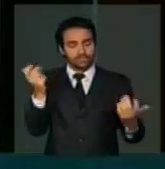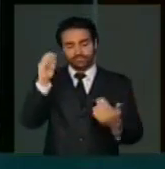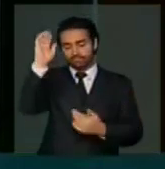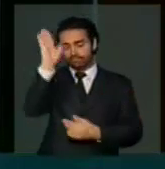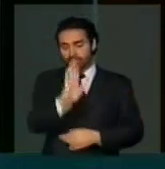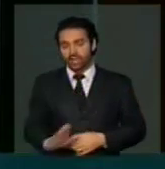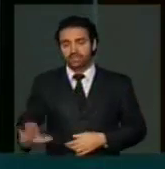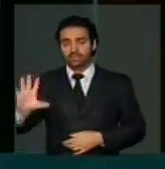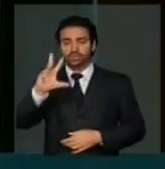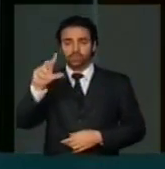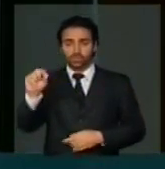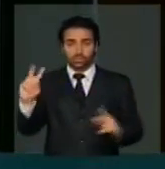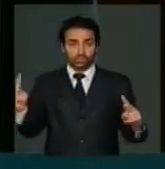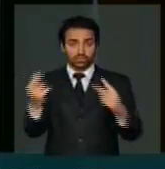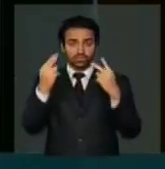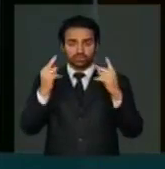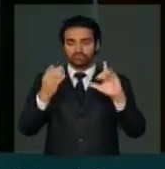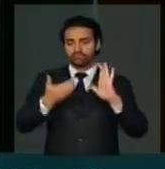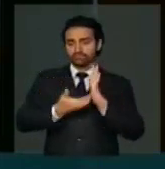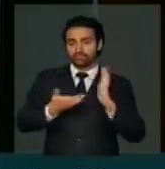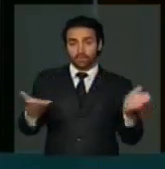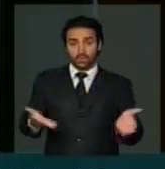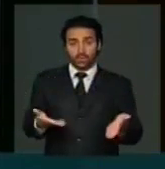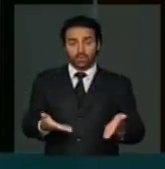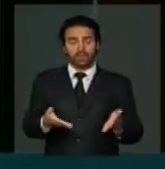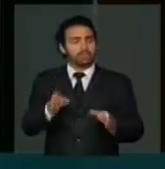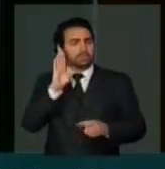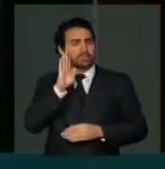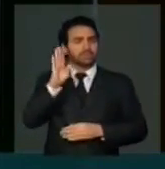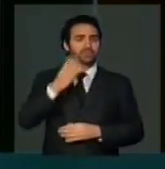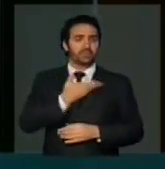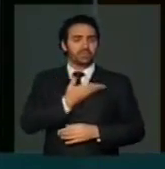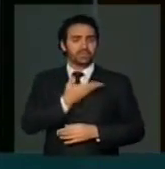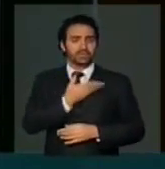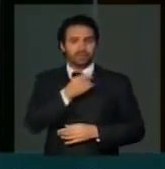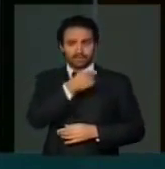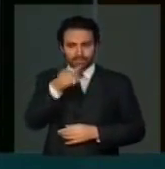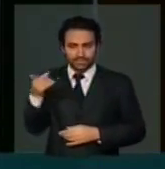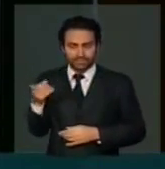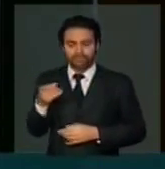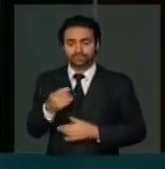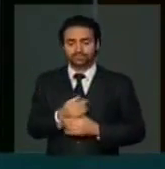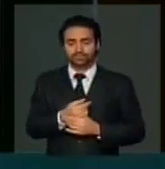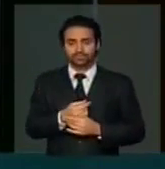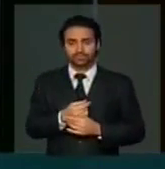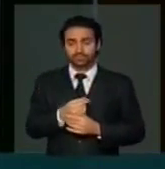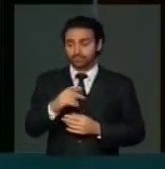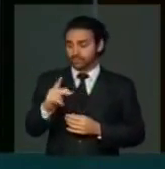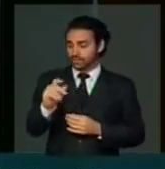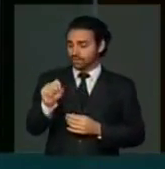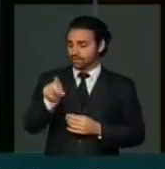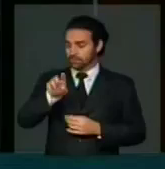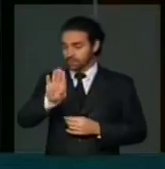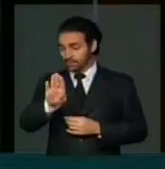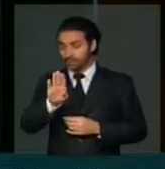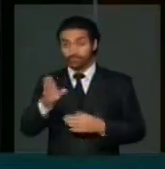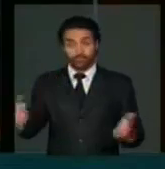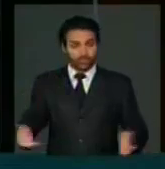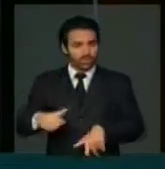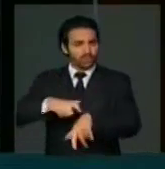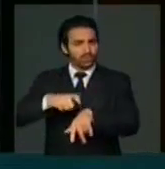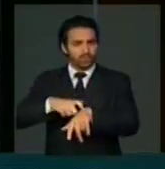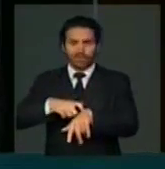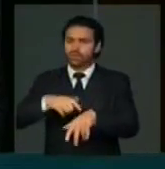todos que nos assistem, principalmente aos meus companheiros e aos meus colegas de PSB. O momento é